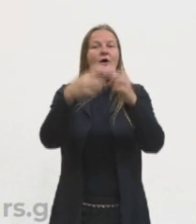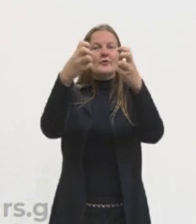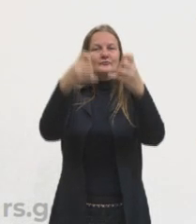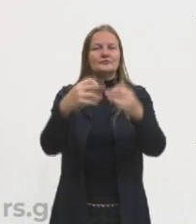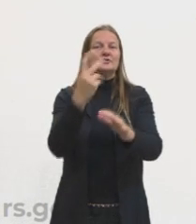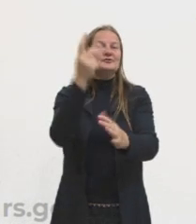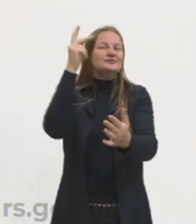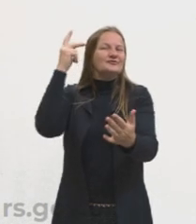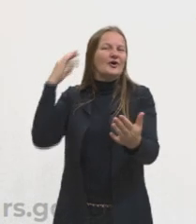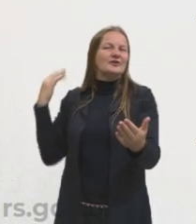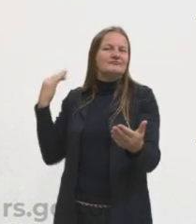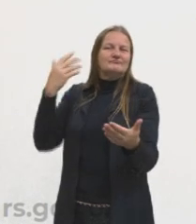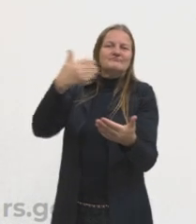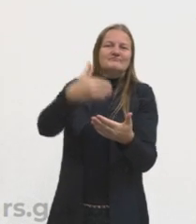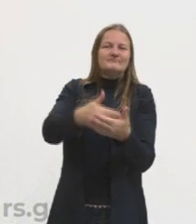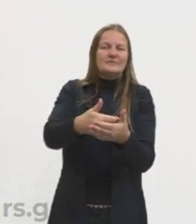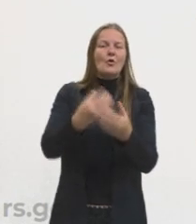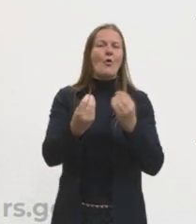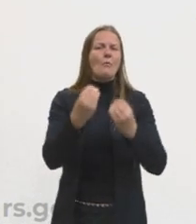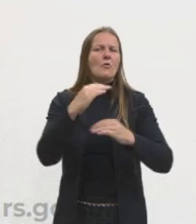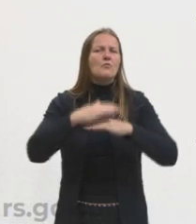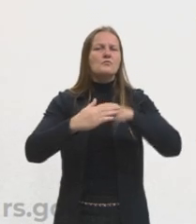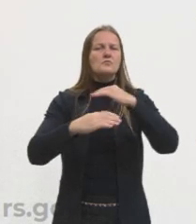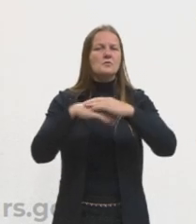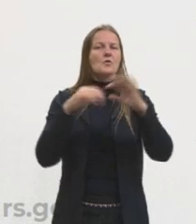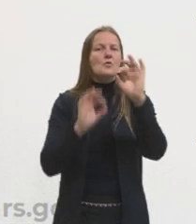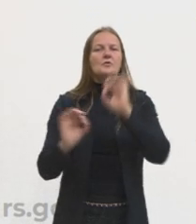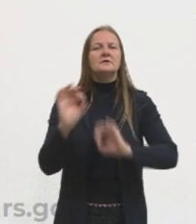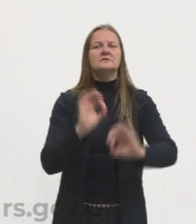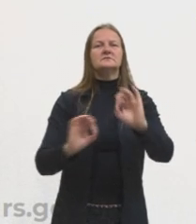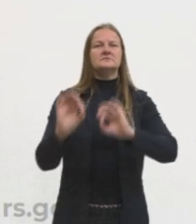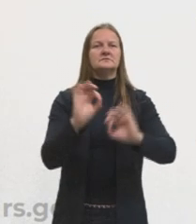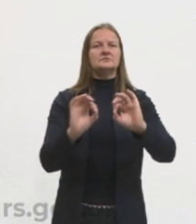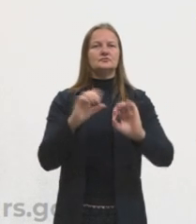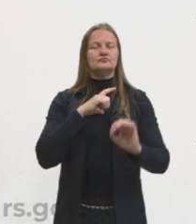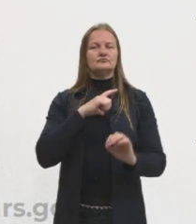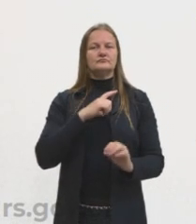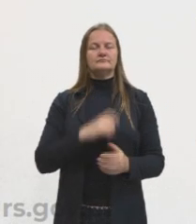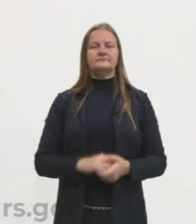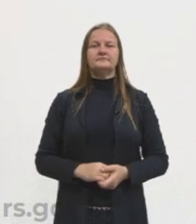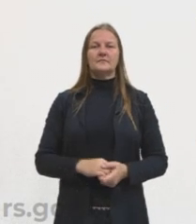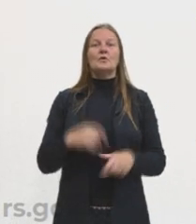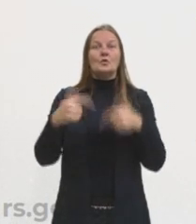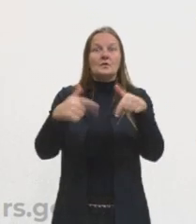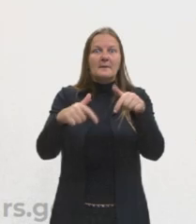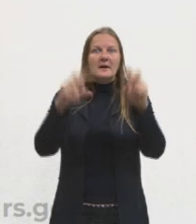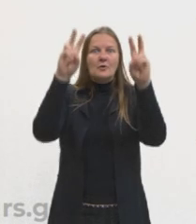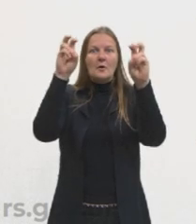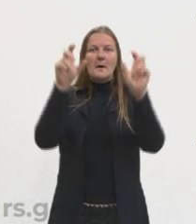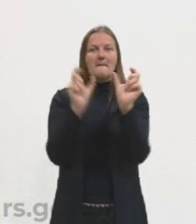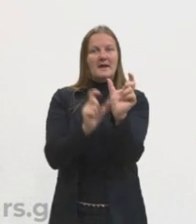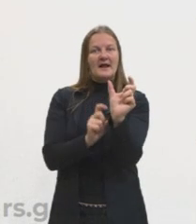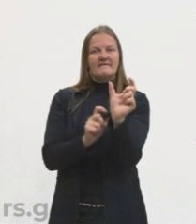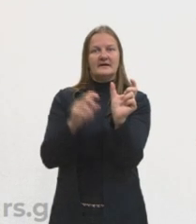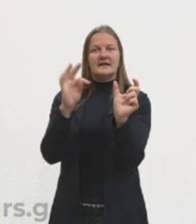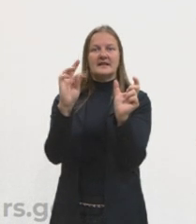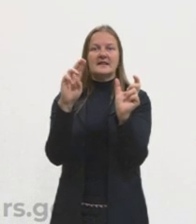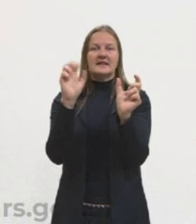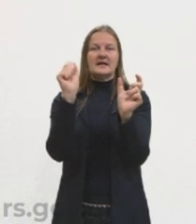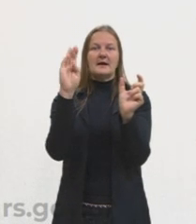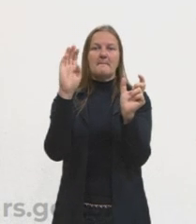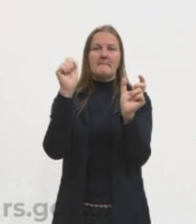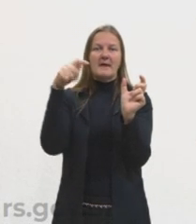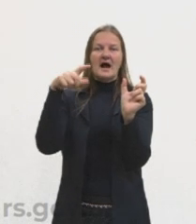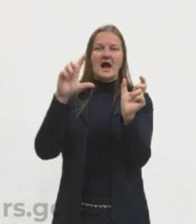história do trabalho como ele vai se constituindo né assim sempre lembrando que o trabalho a origem da palavra trabalho' vem